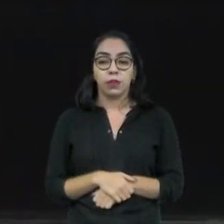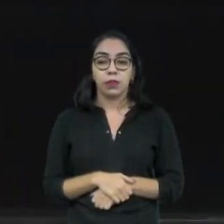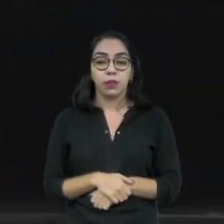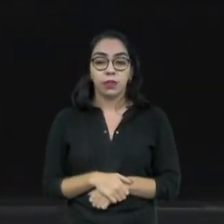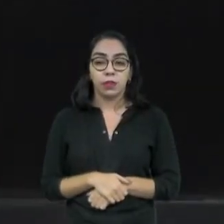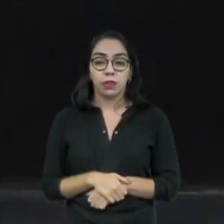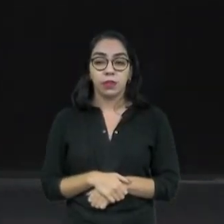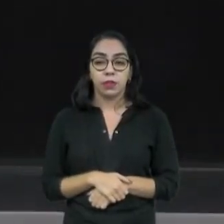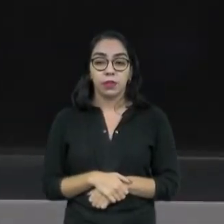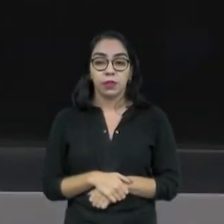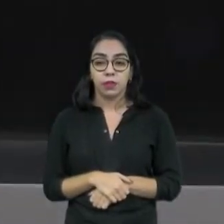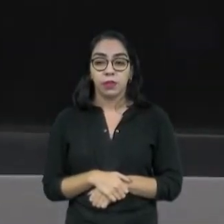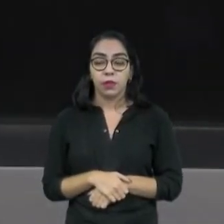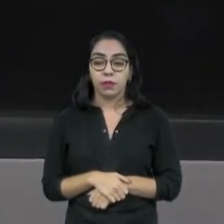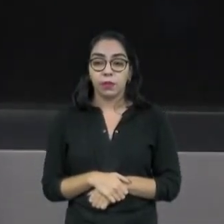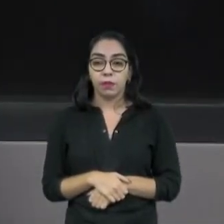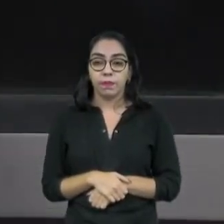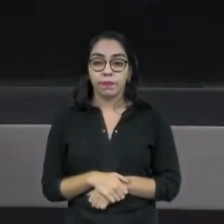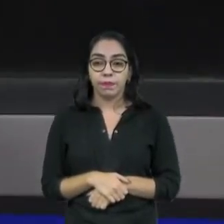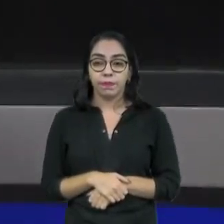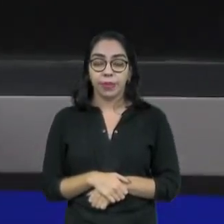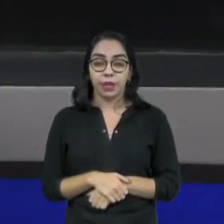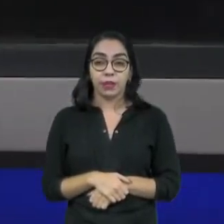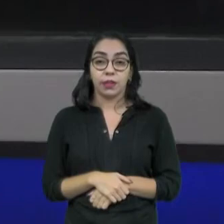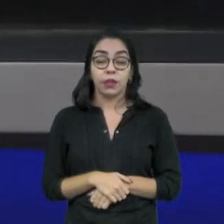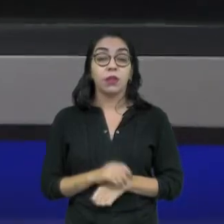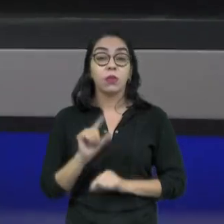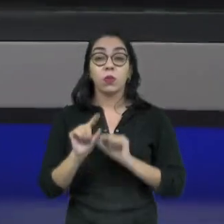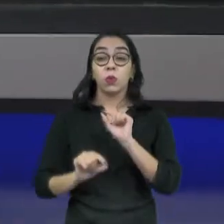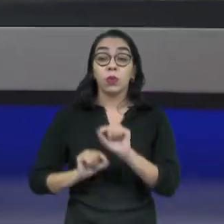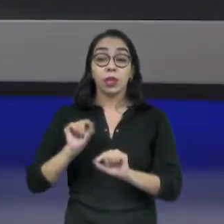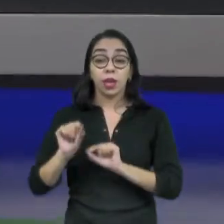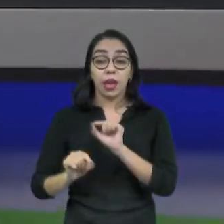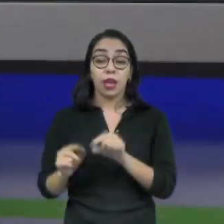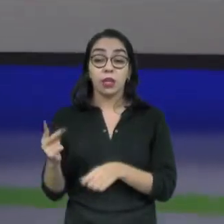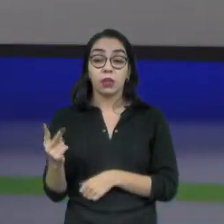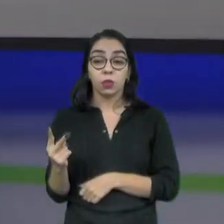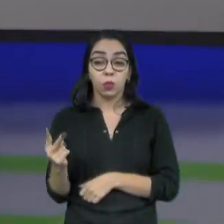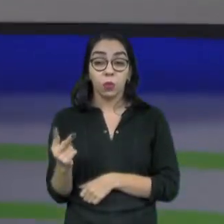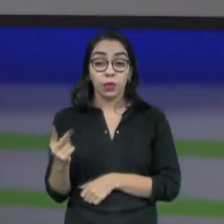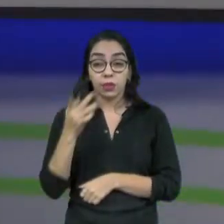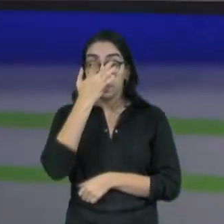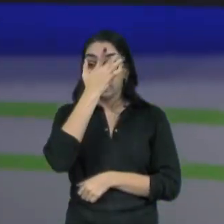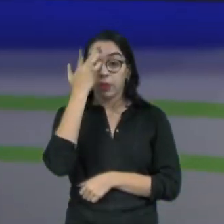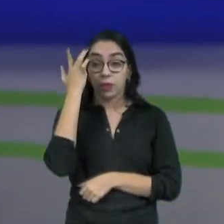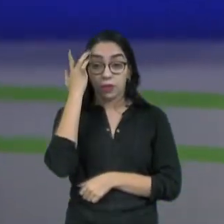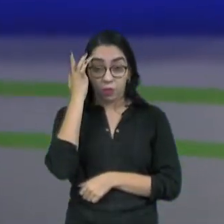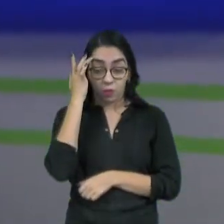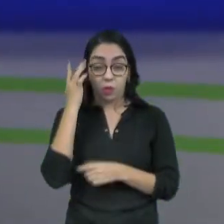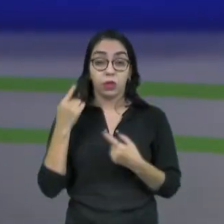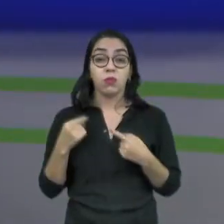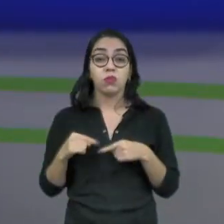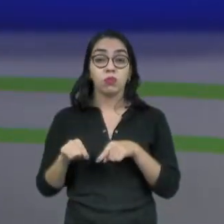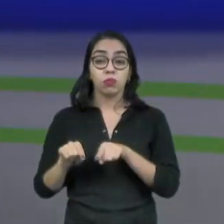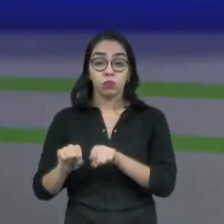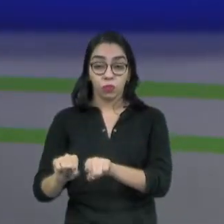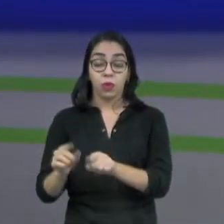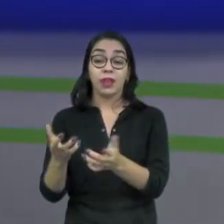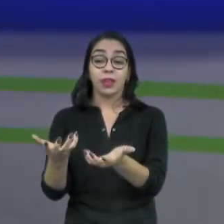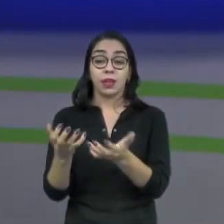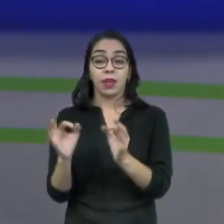estável é a relação de convivência duradoura entre duas pessoas com objetivo de Constituição